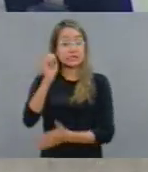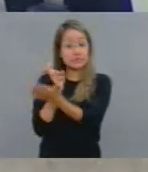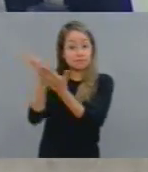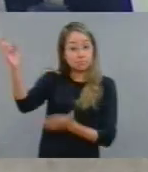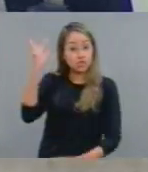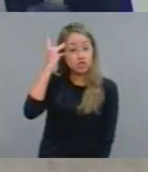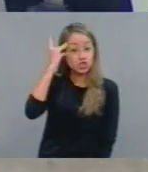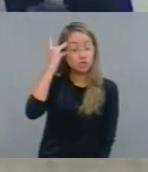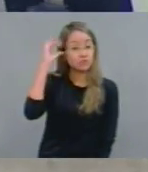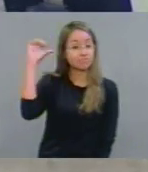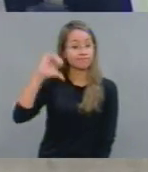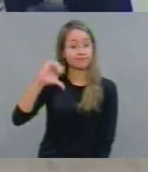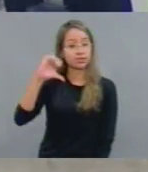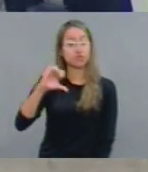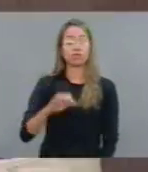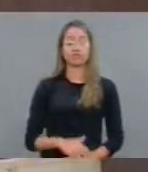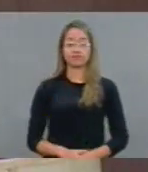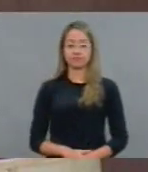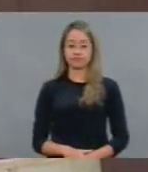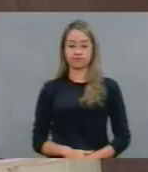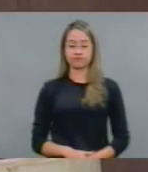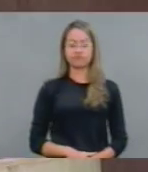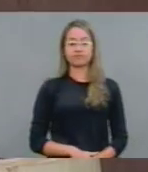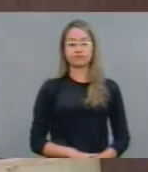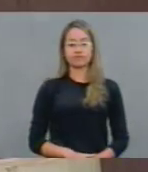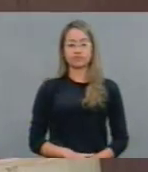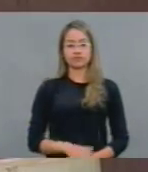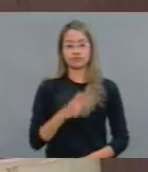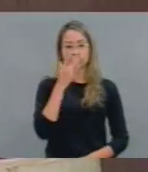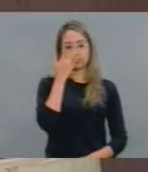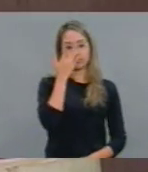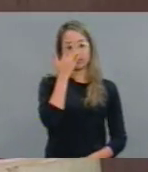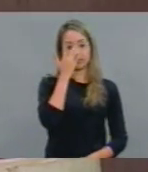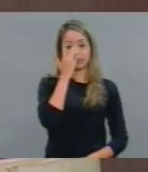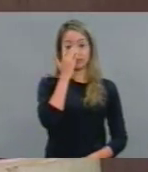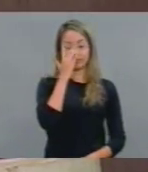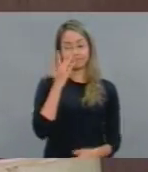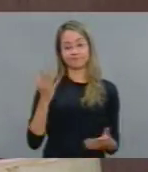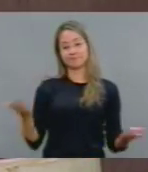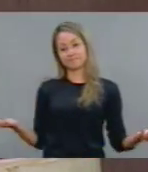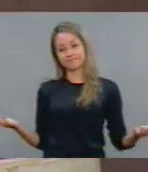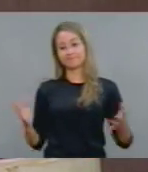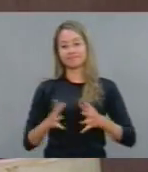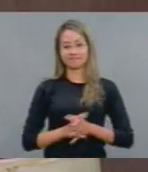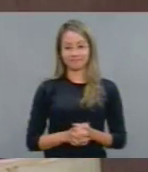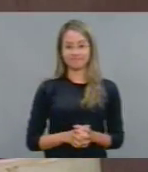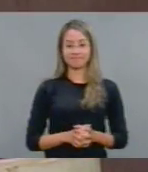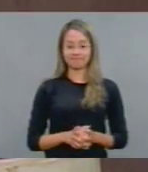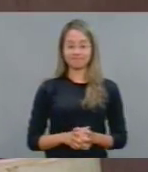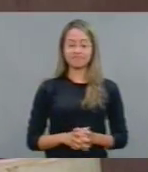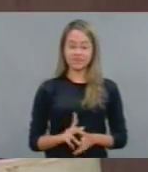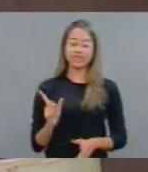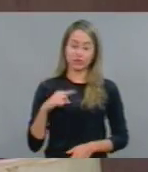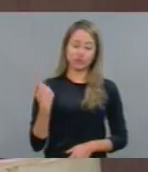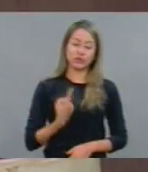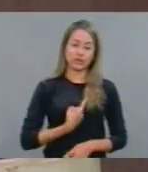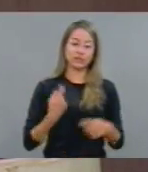querido Renato. Obrigado. É isso. Nós precisamos